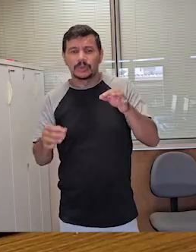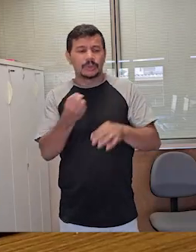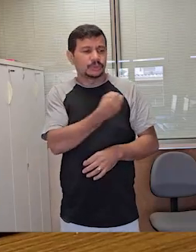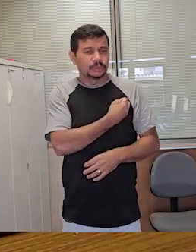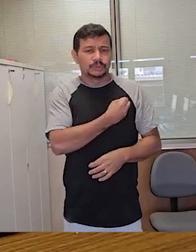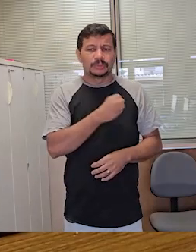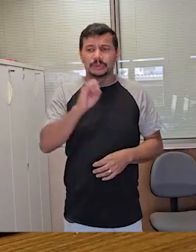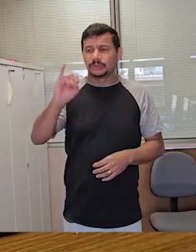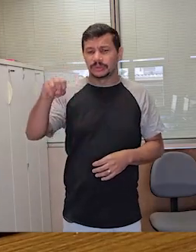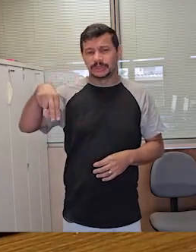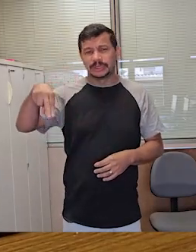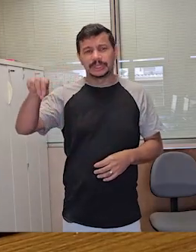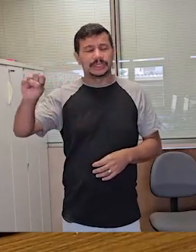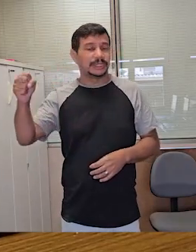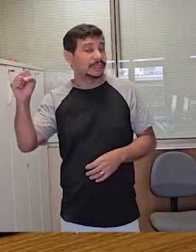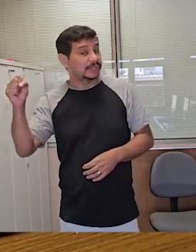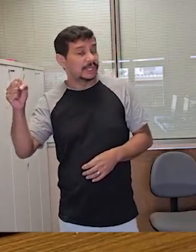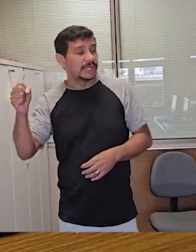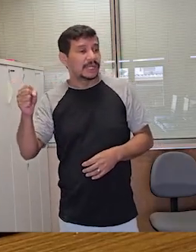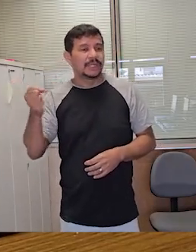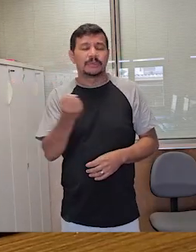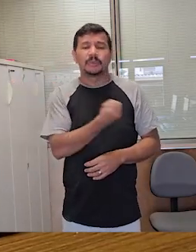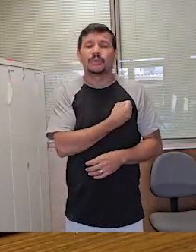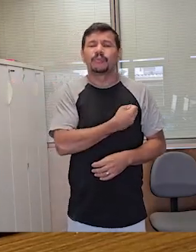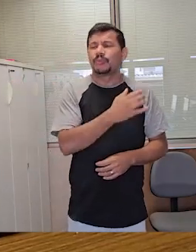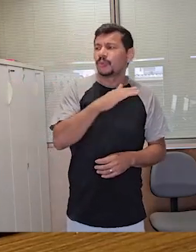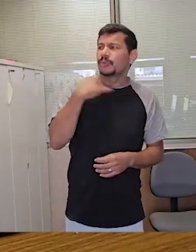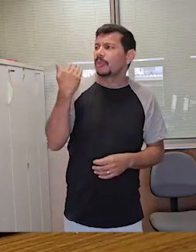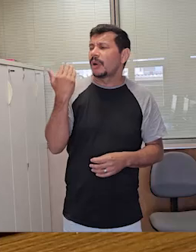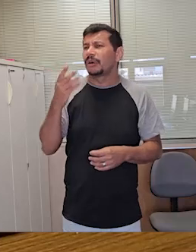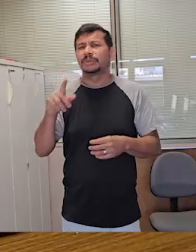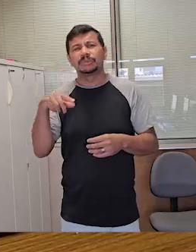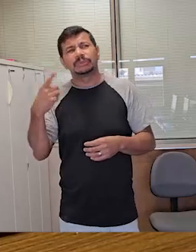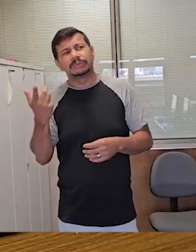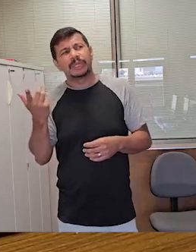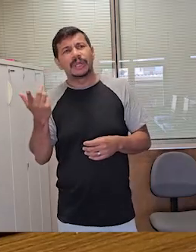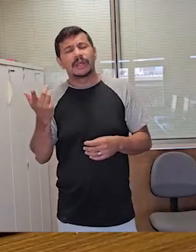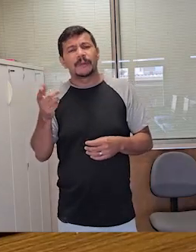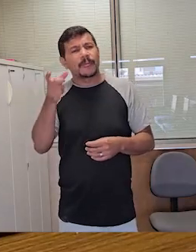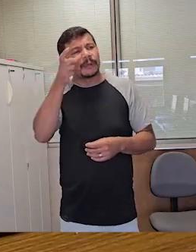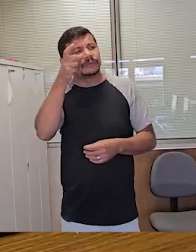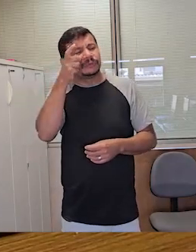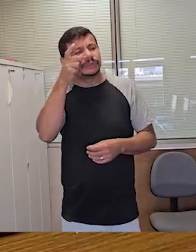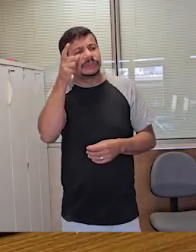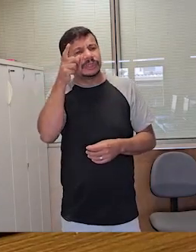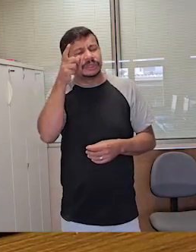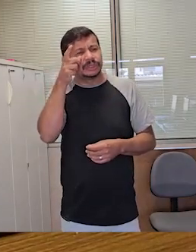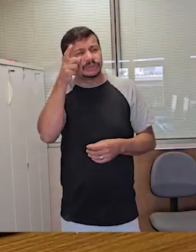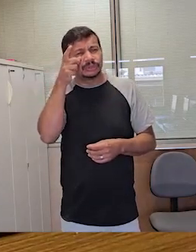Previdência. Né? Então, você falou em quantidade de mortes. Sim. Mas a gente tem visto cada vez